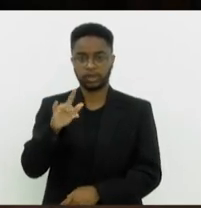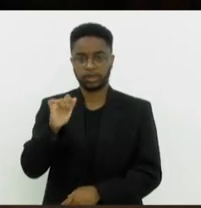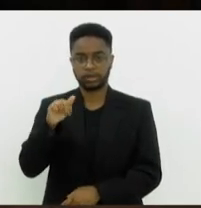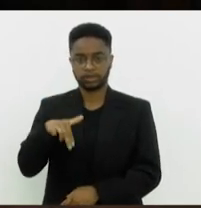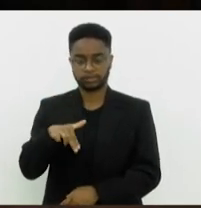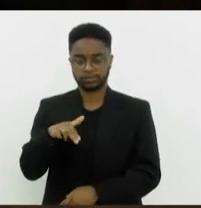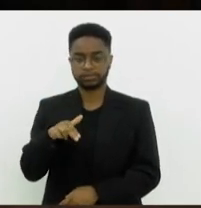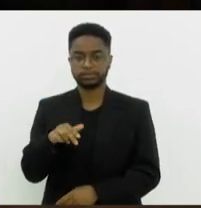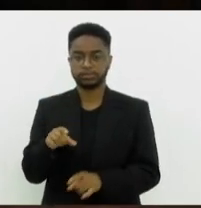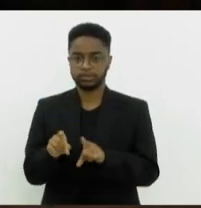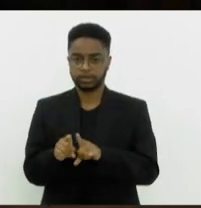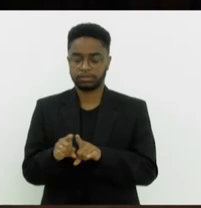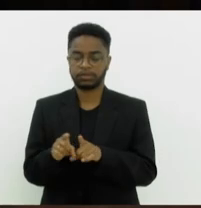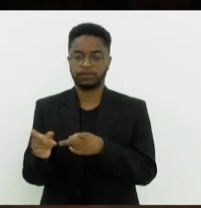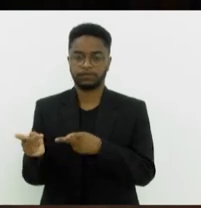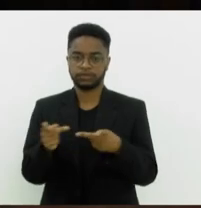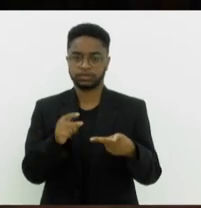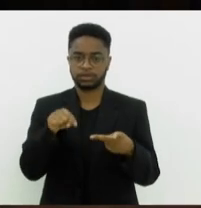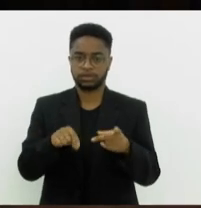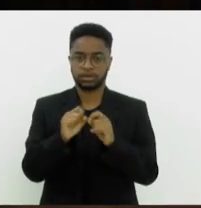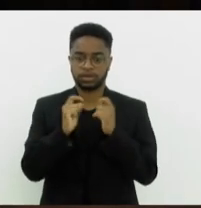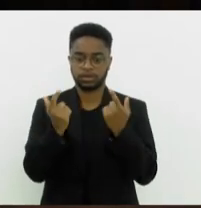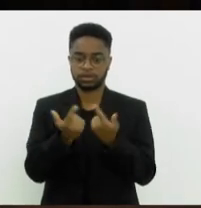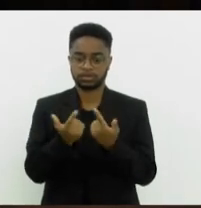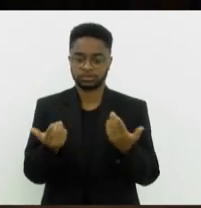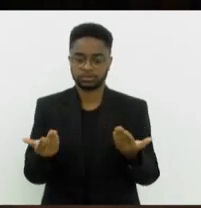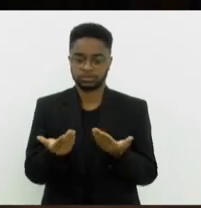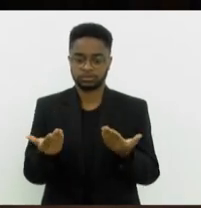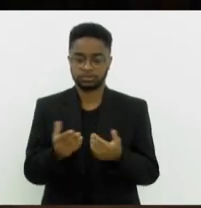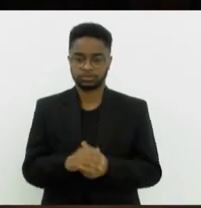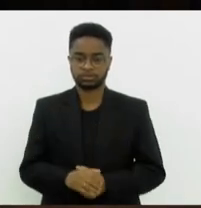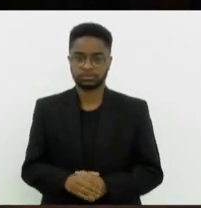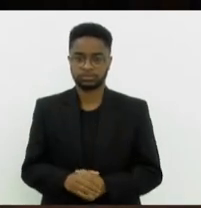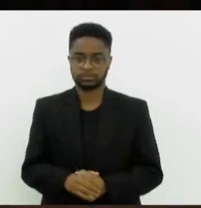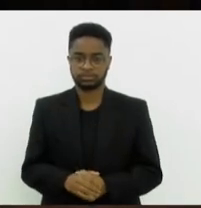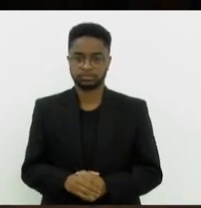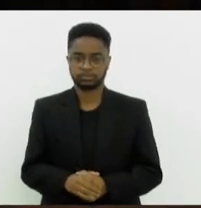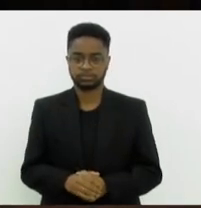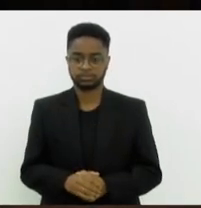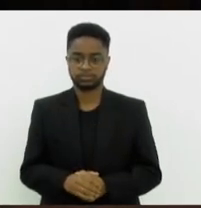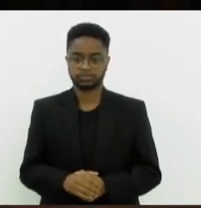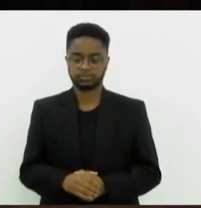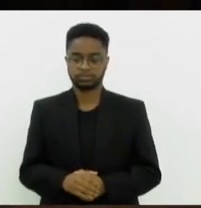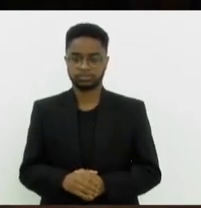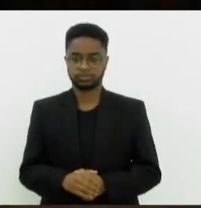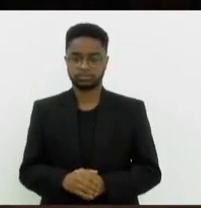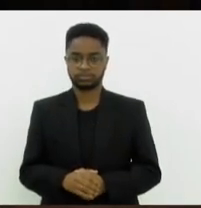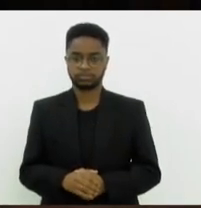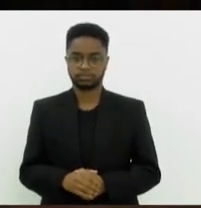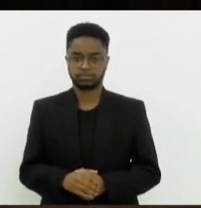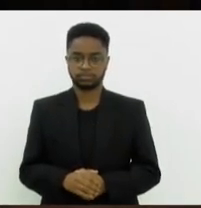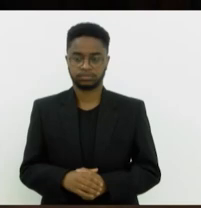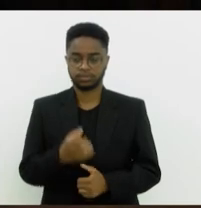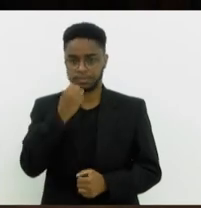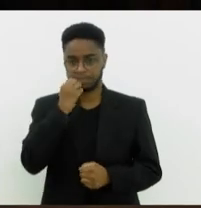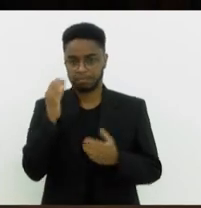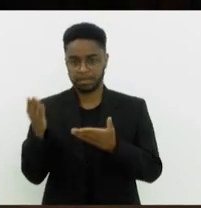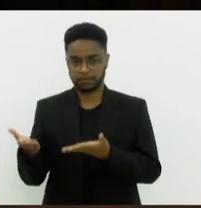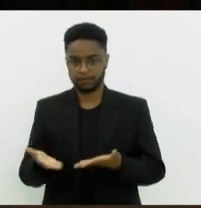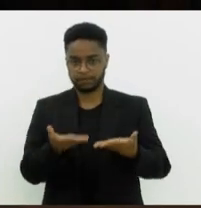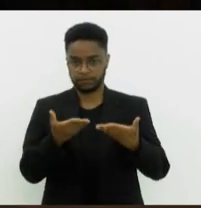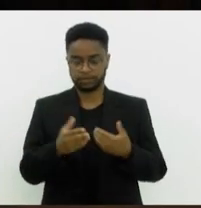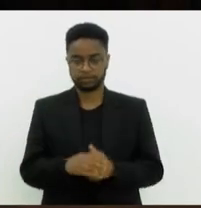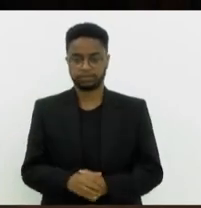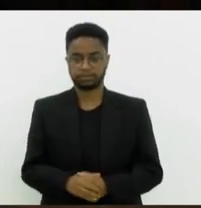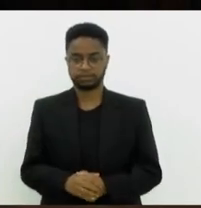Carvalho, também, que está visitando a Assembleia Legislativa hoje. Sejam muito